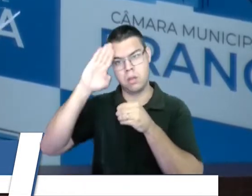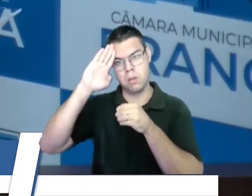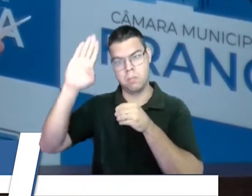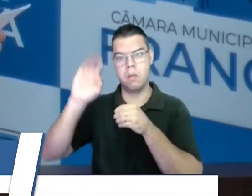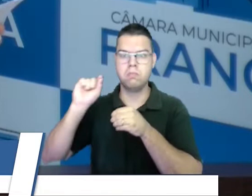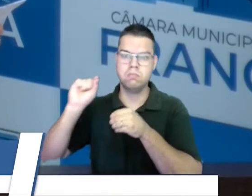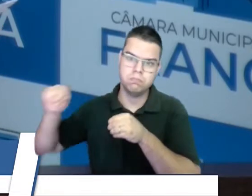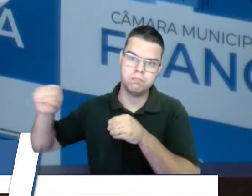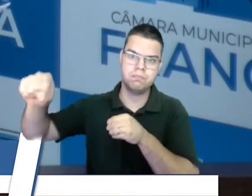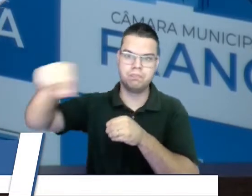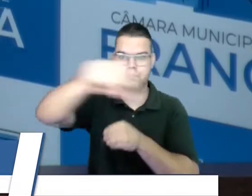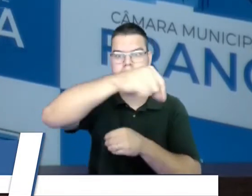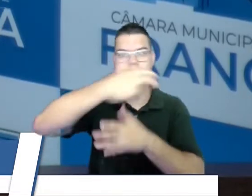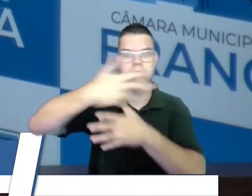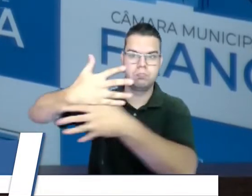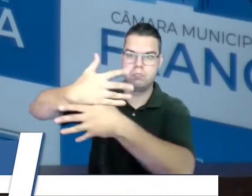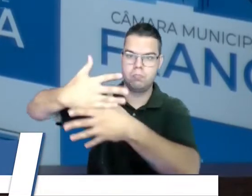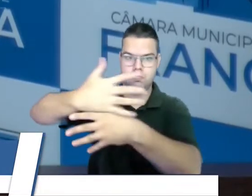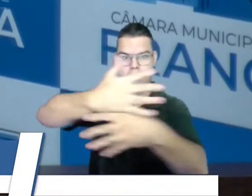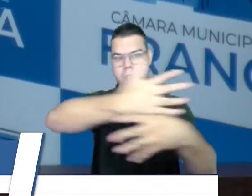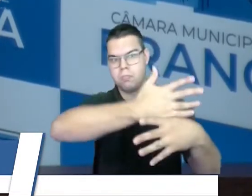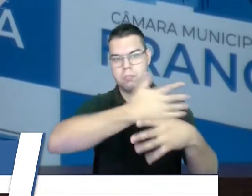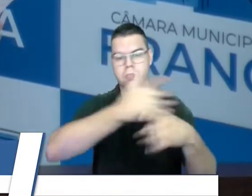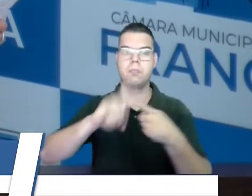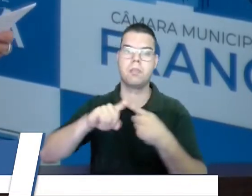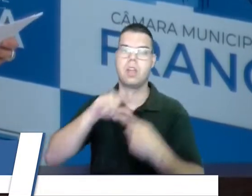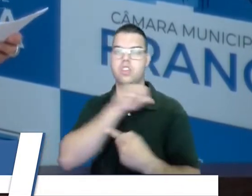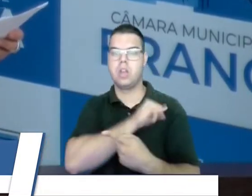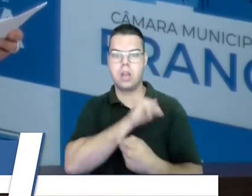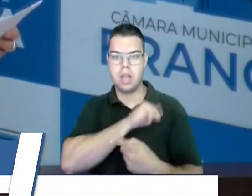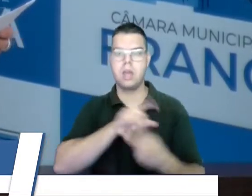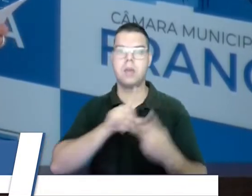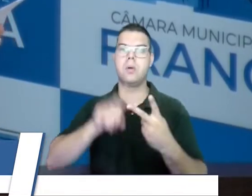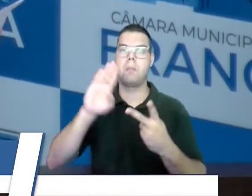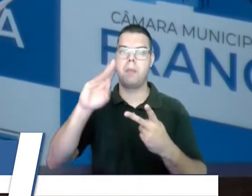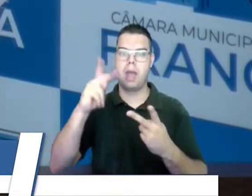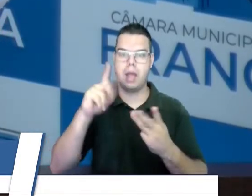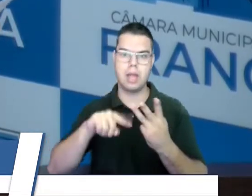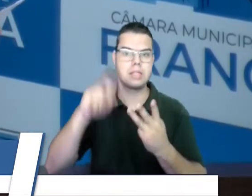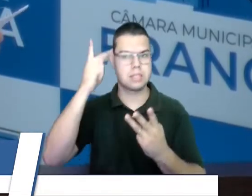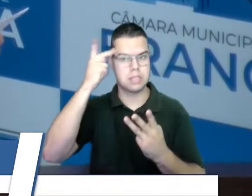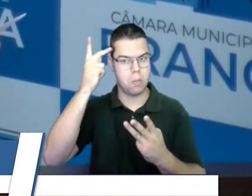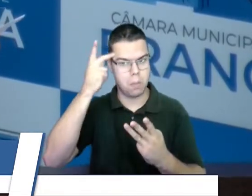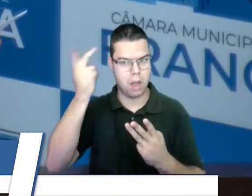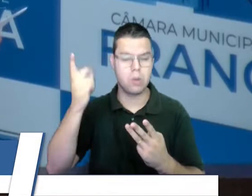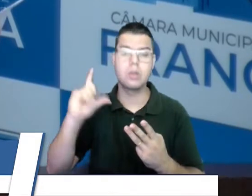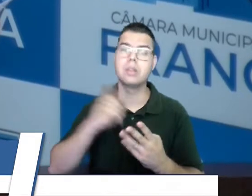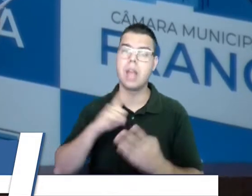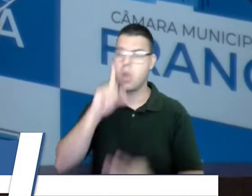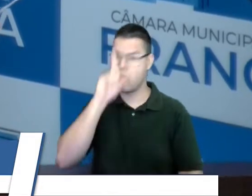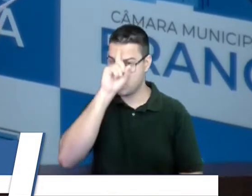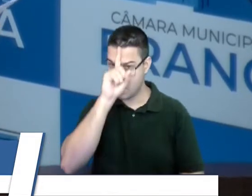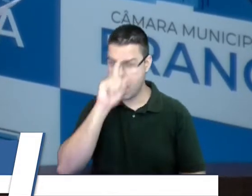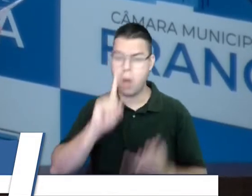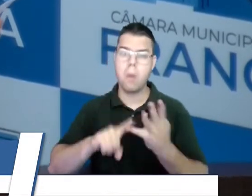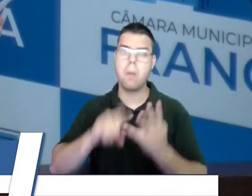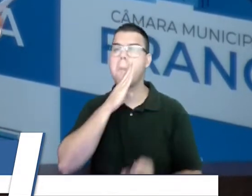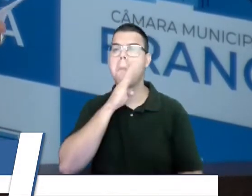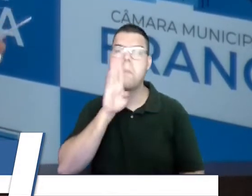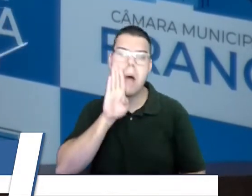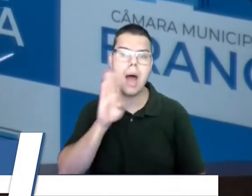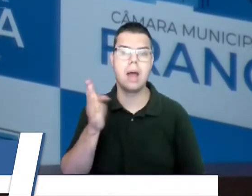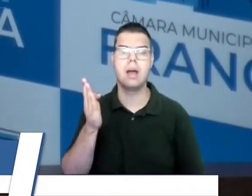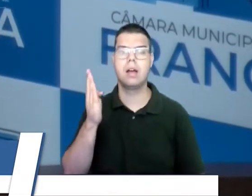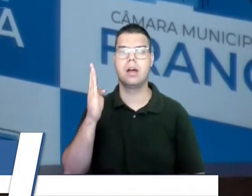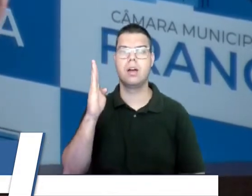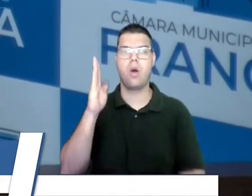grandes centros, né, Rio de Janeiro, Belo Horizonte, São Paulo. Temos hospitais, temos bares, hotéis, restaurantes,